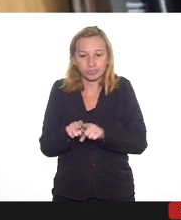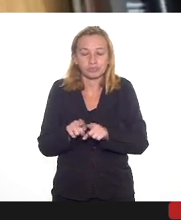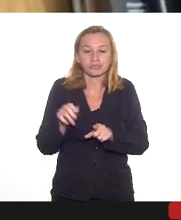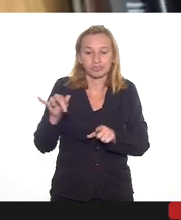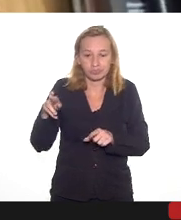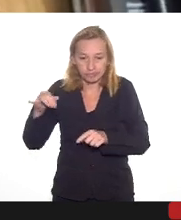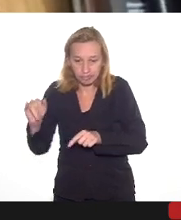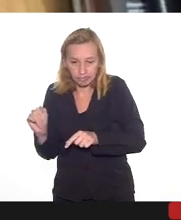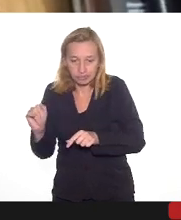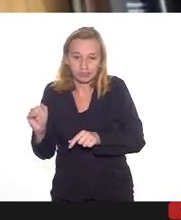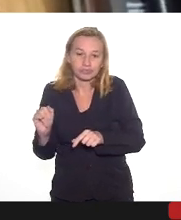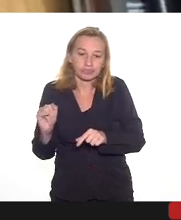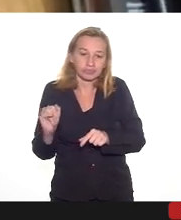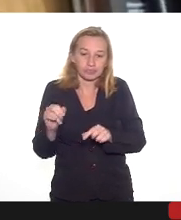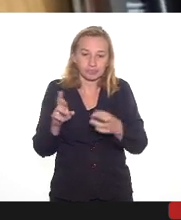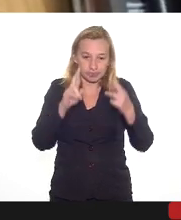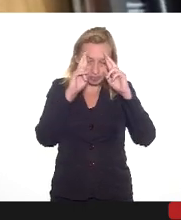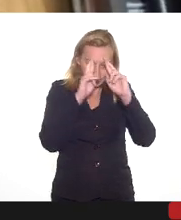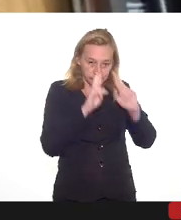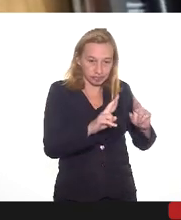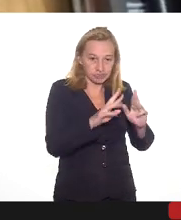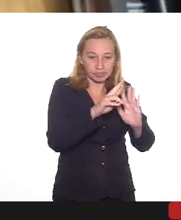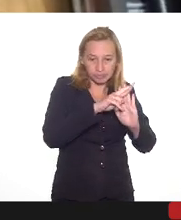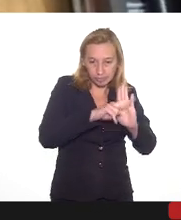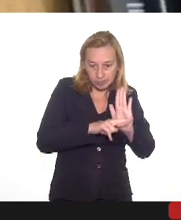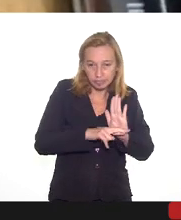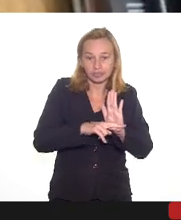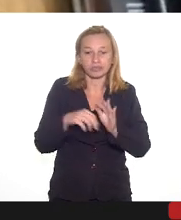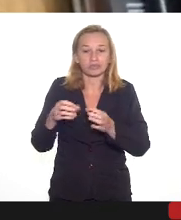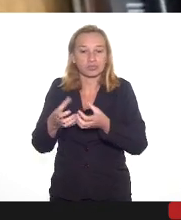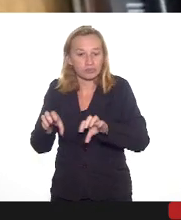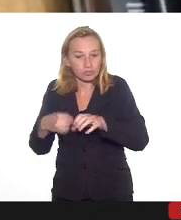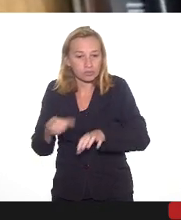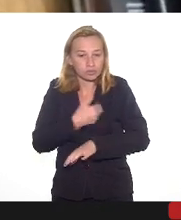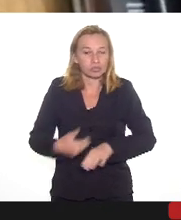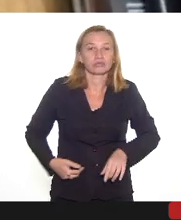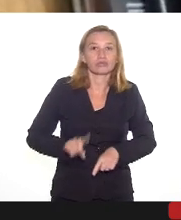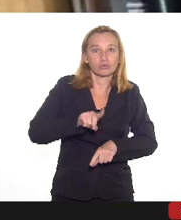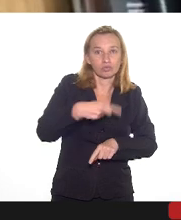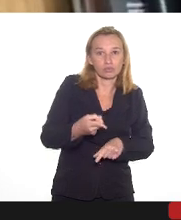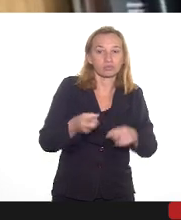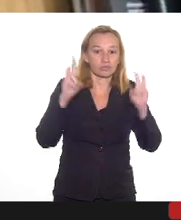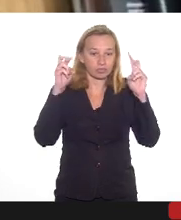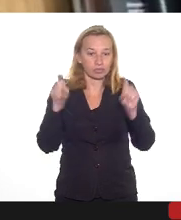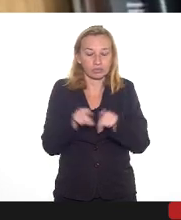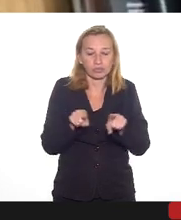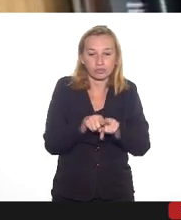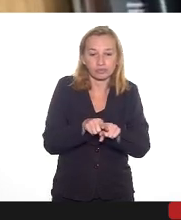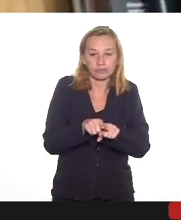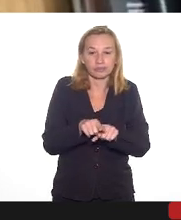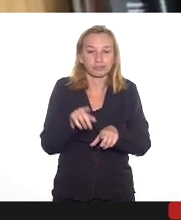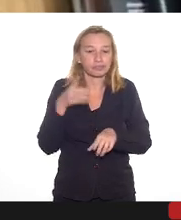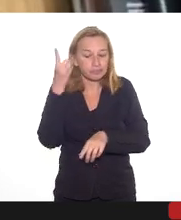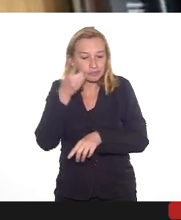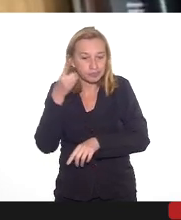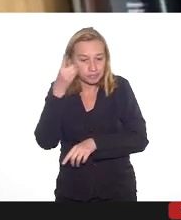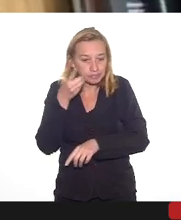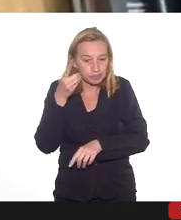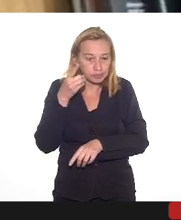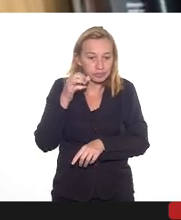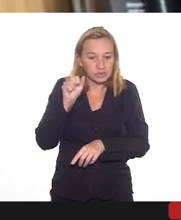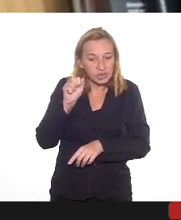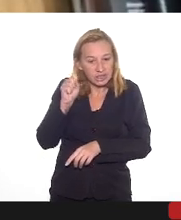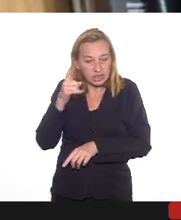Procuradoria, né, desde que respeitada a regra do concurso público. Outra questão que foi tocada aqui pelo deputado